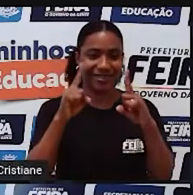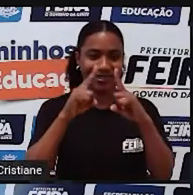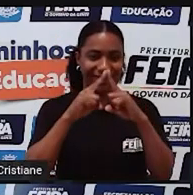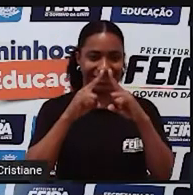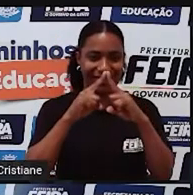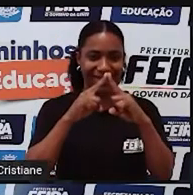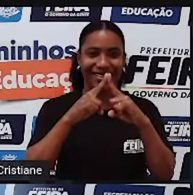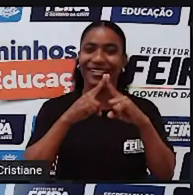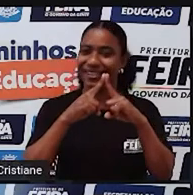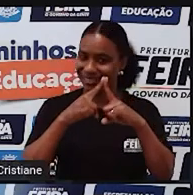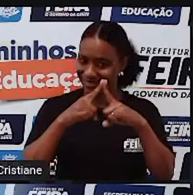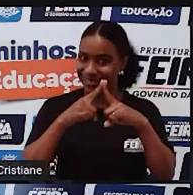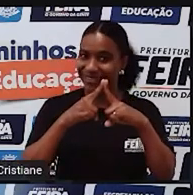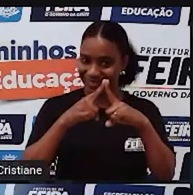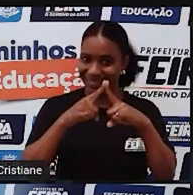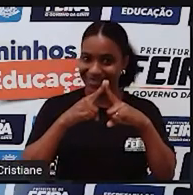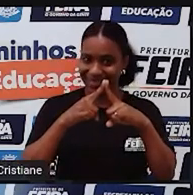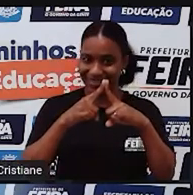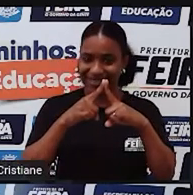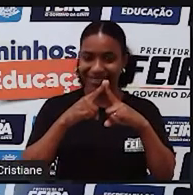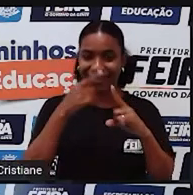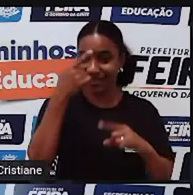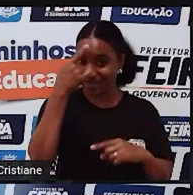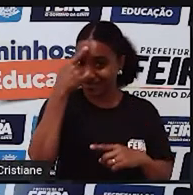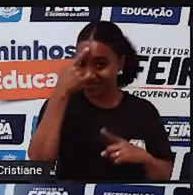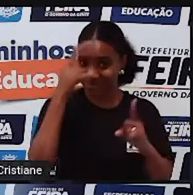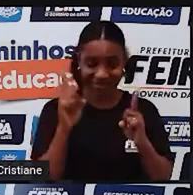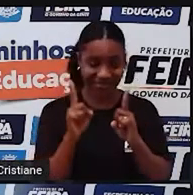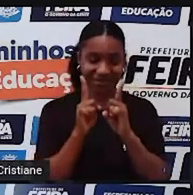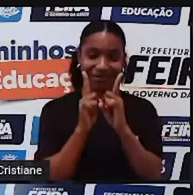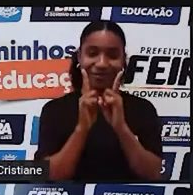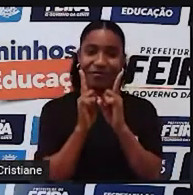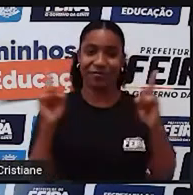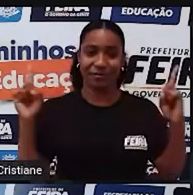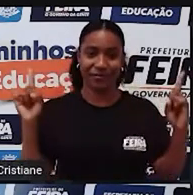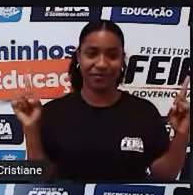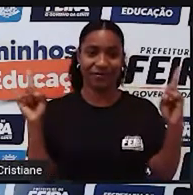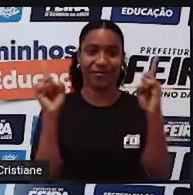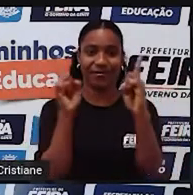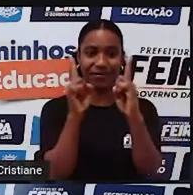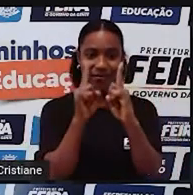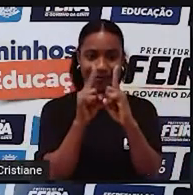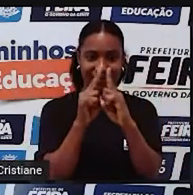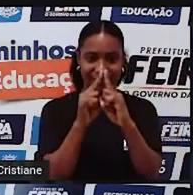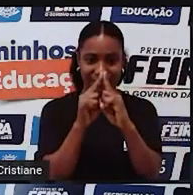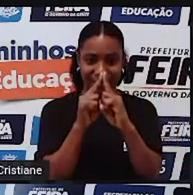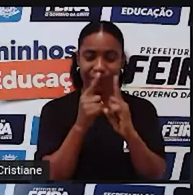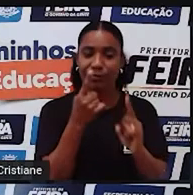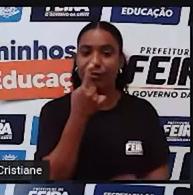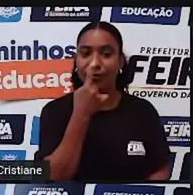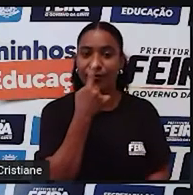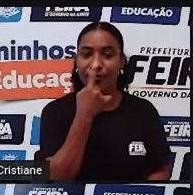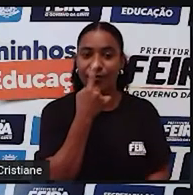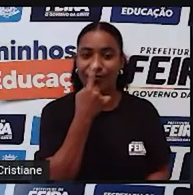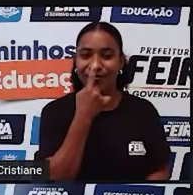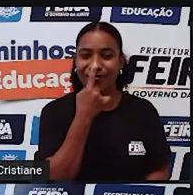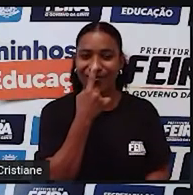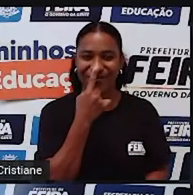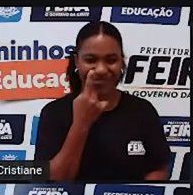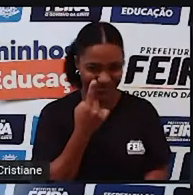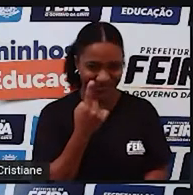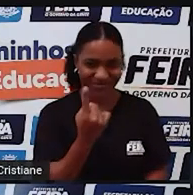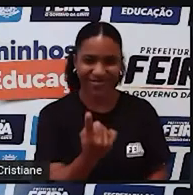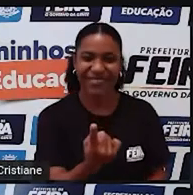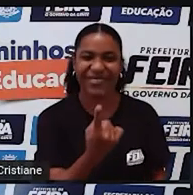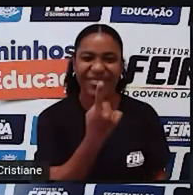nose. Então, eles vão tocar, né, aproximar a testa e encostar o nariz. Vejam como é